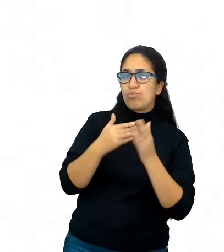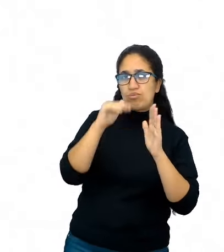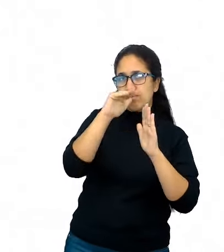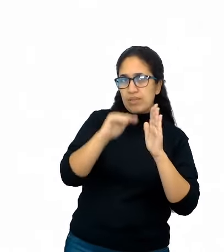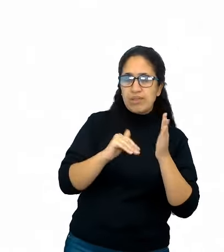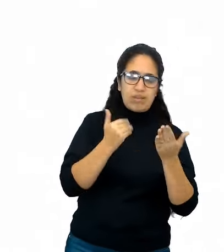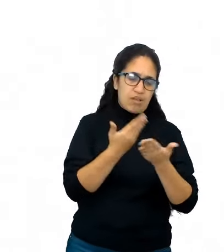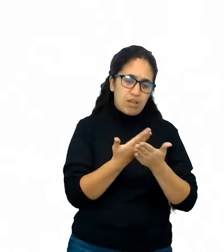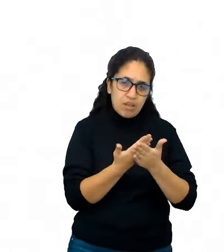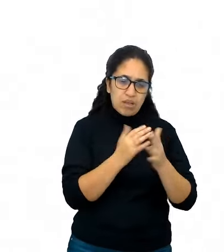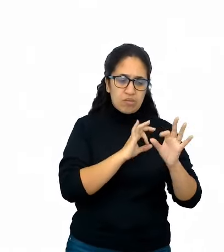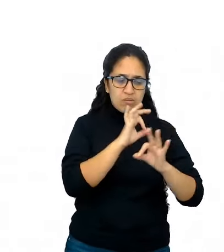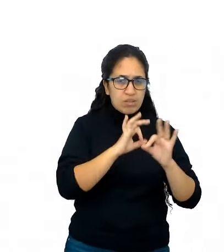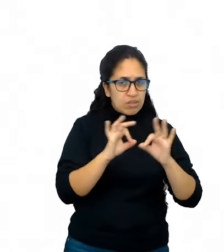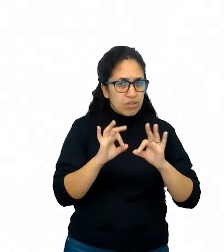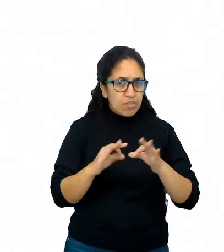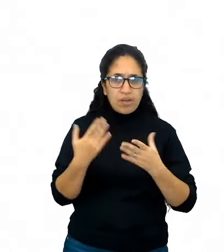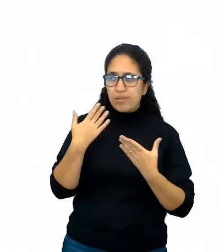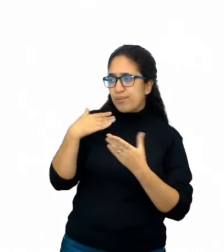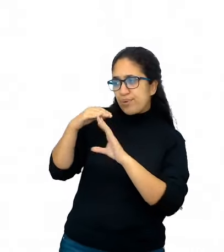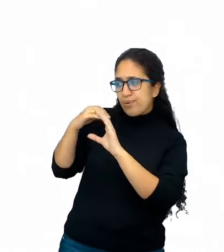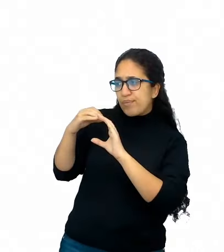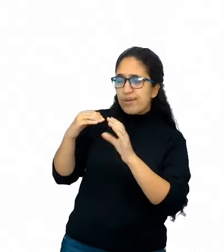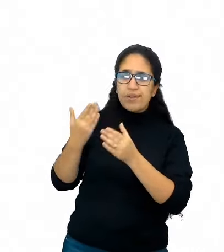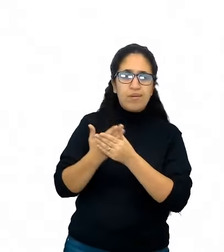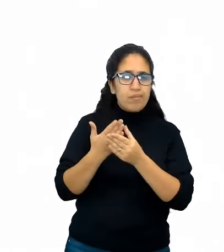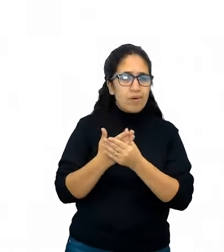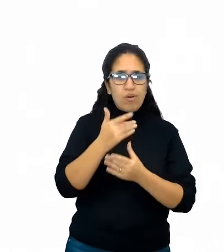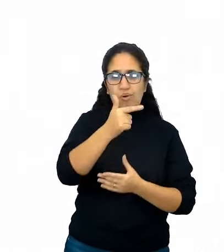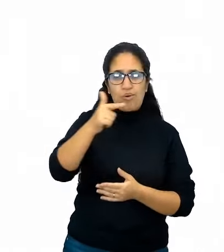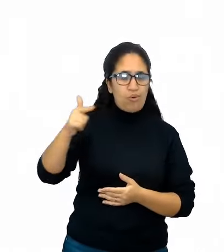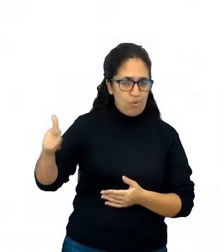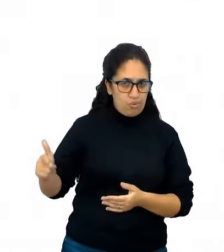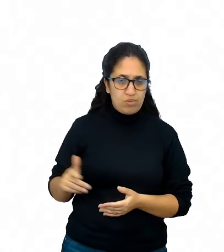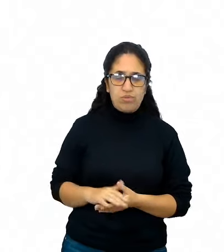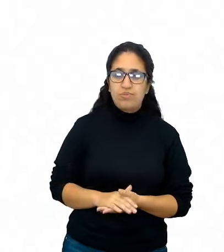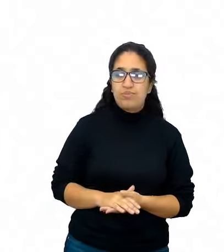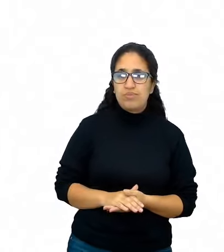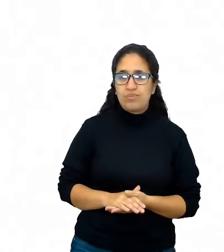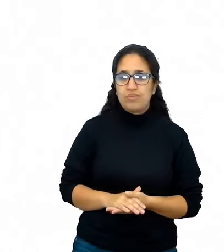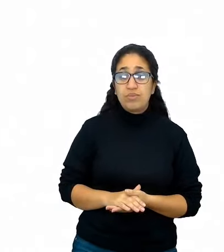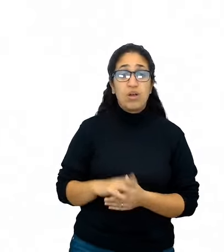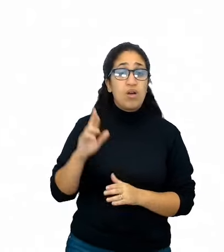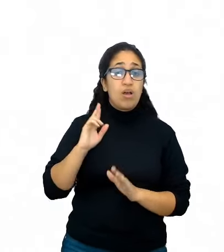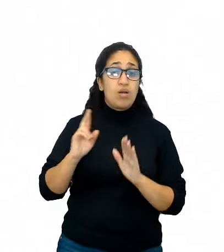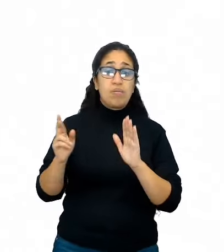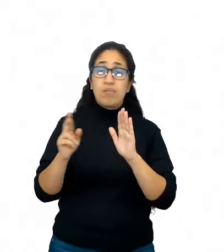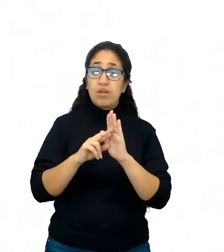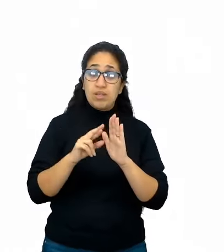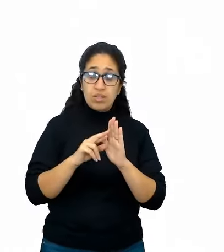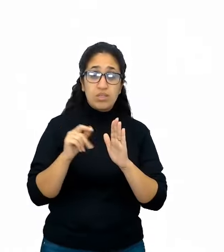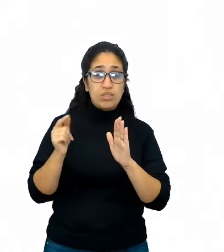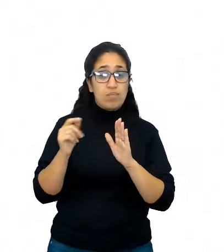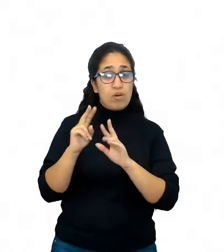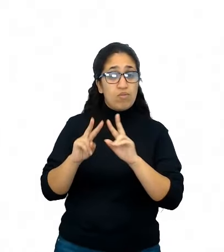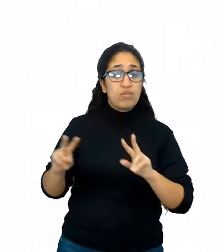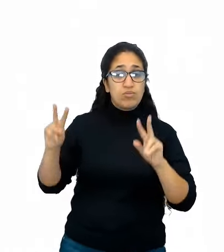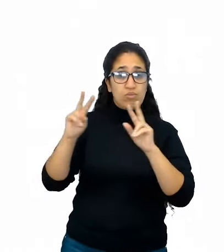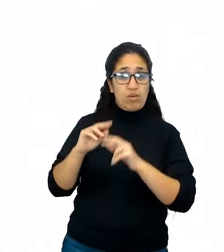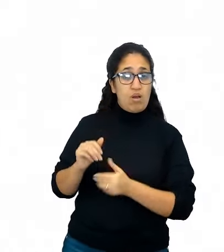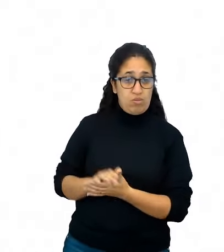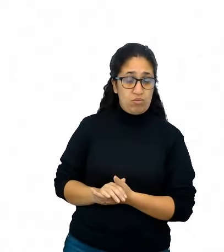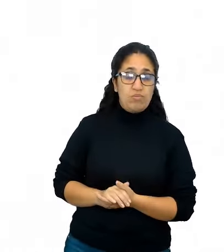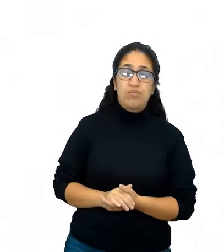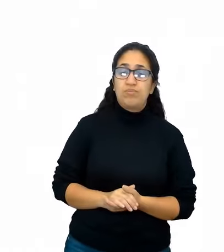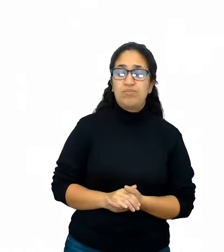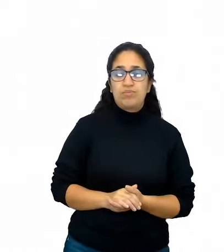estudos, planejamentos, comunicação de processos, entre outros, sendo uma representação virtual do fluxo de